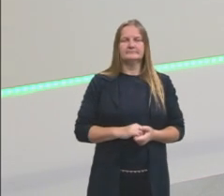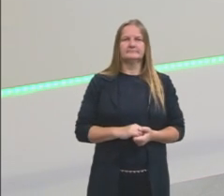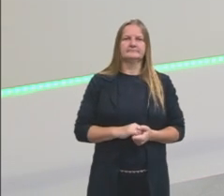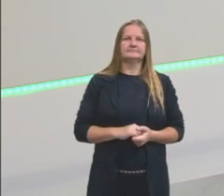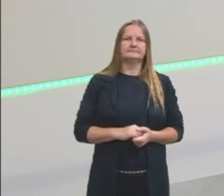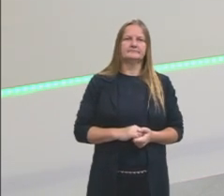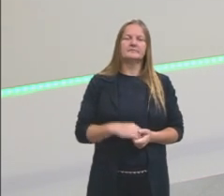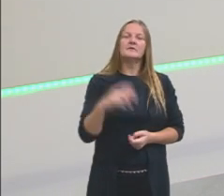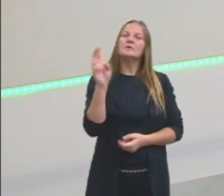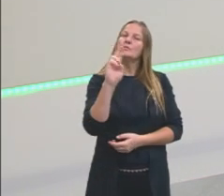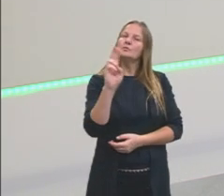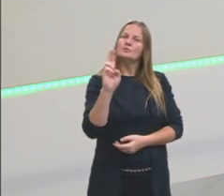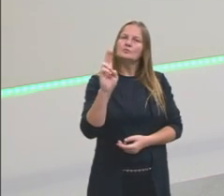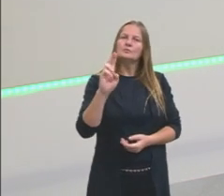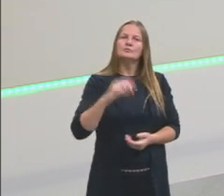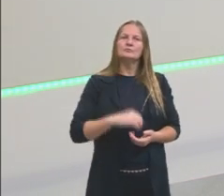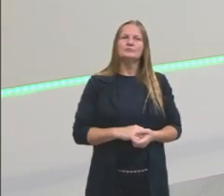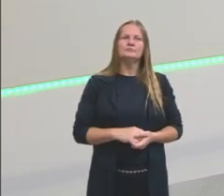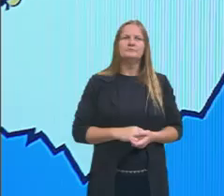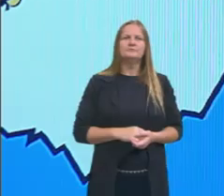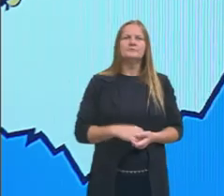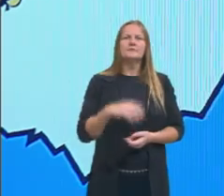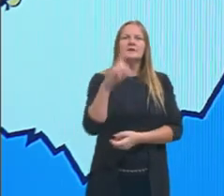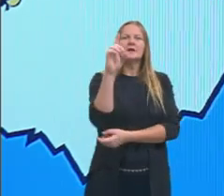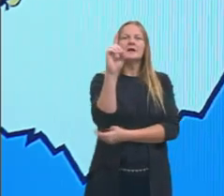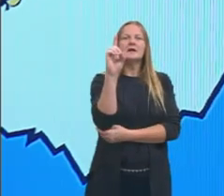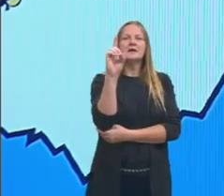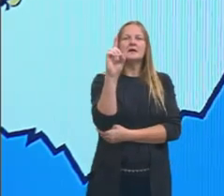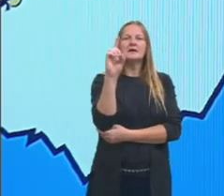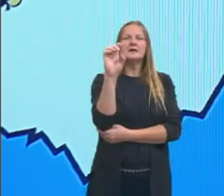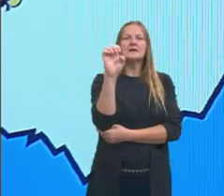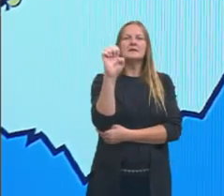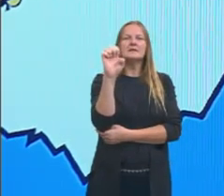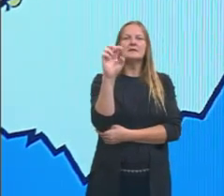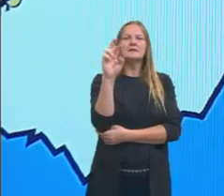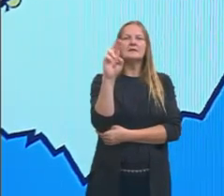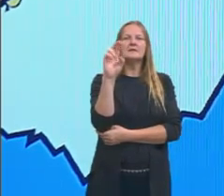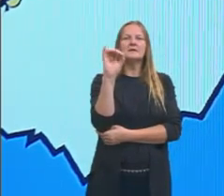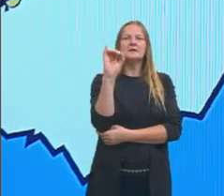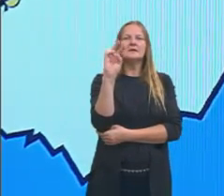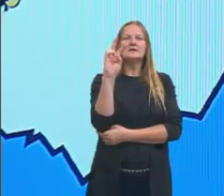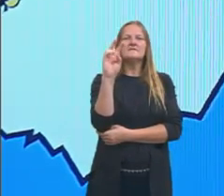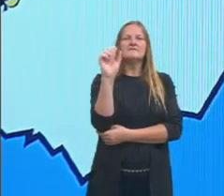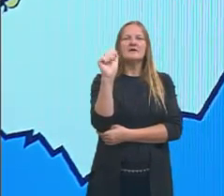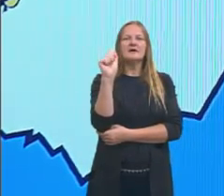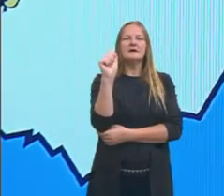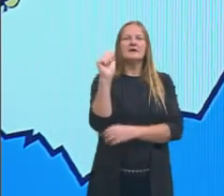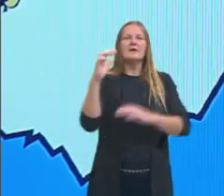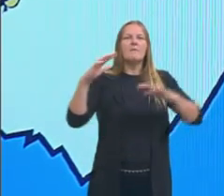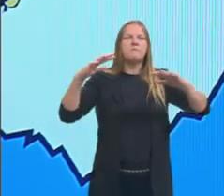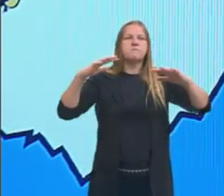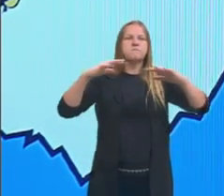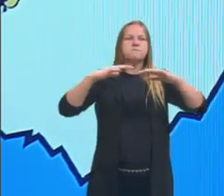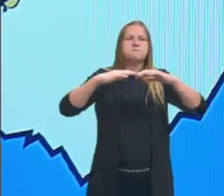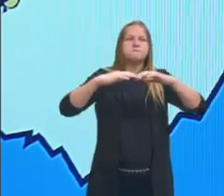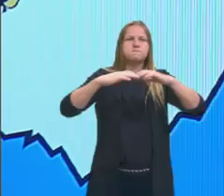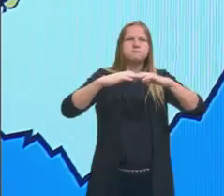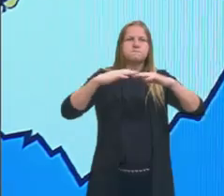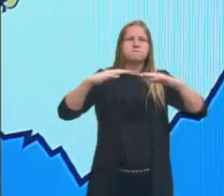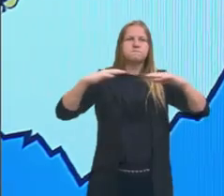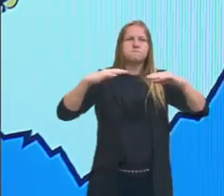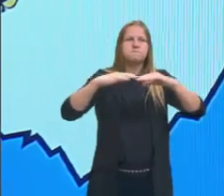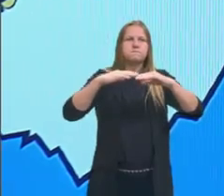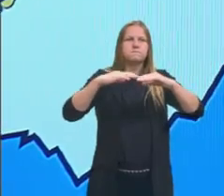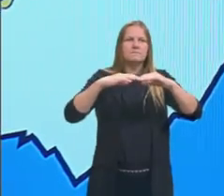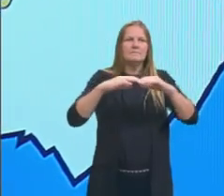o nome da isso aí é deriva continental certo é como se os continentes tivesse à Deriva ó tá mostrando aí para